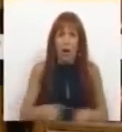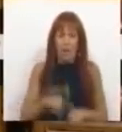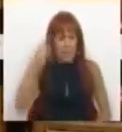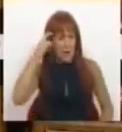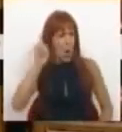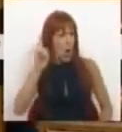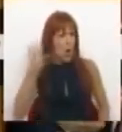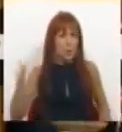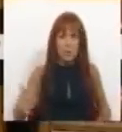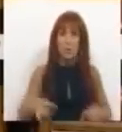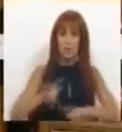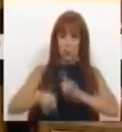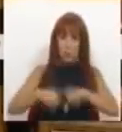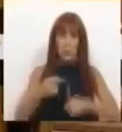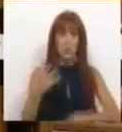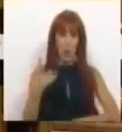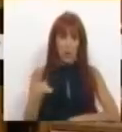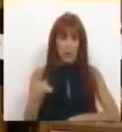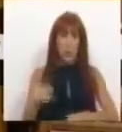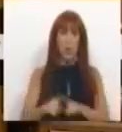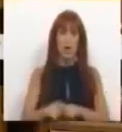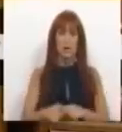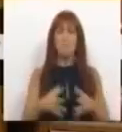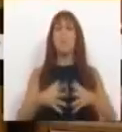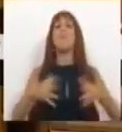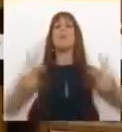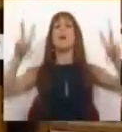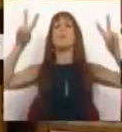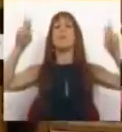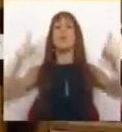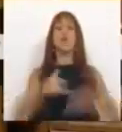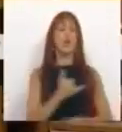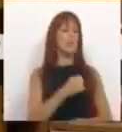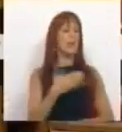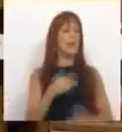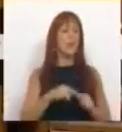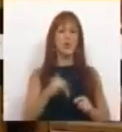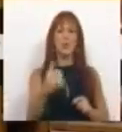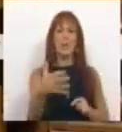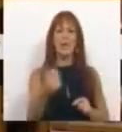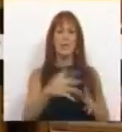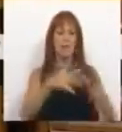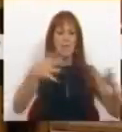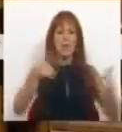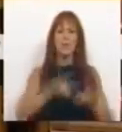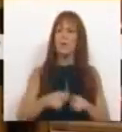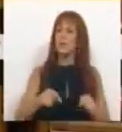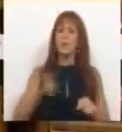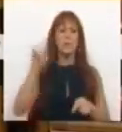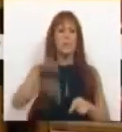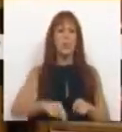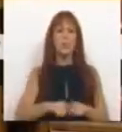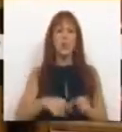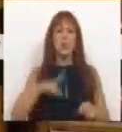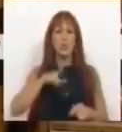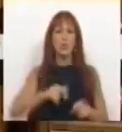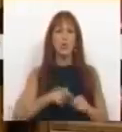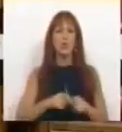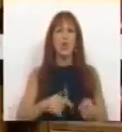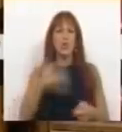levado a pensar que depois de 4 anos de prosperidade entre 2011 e 2015, que se abateram no último ano sobre o país